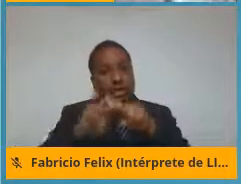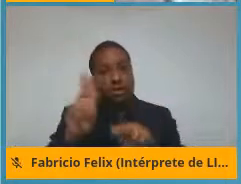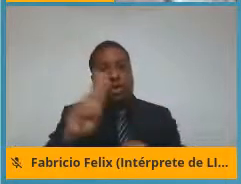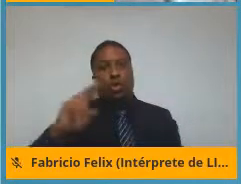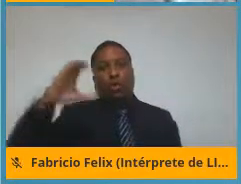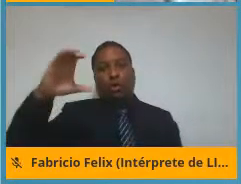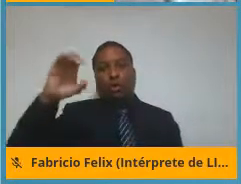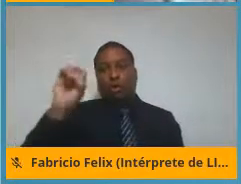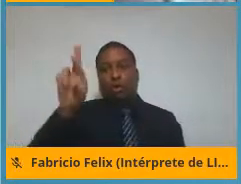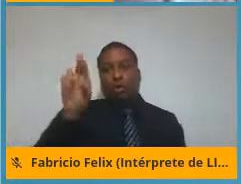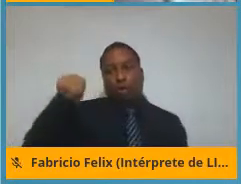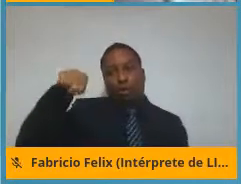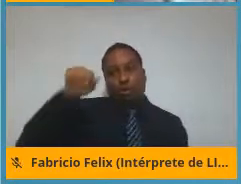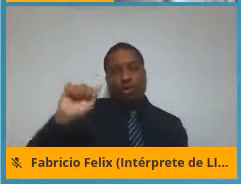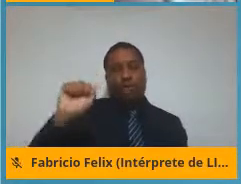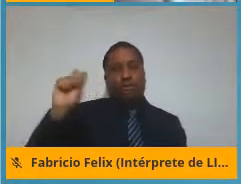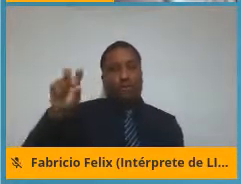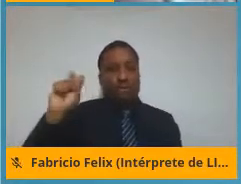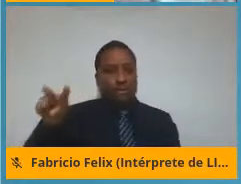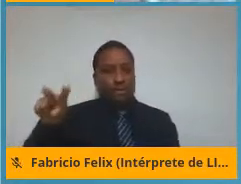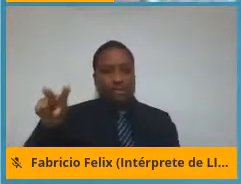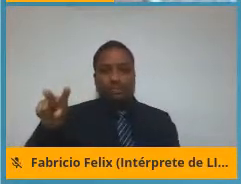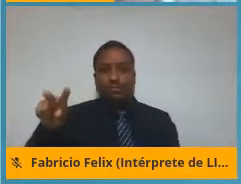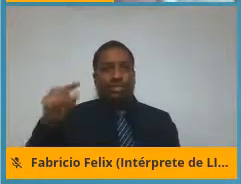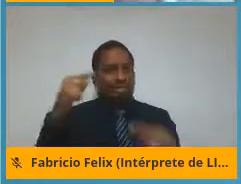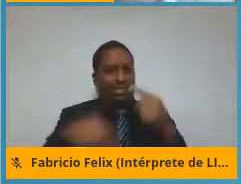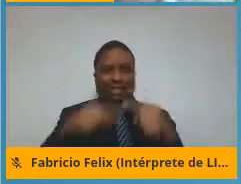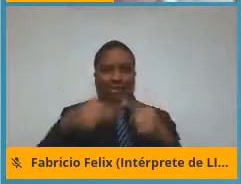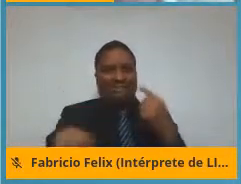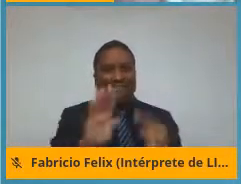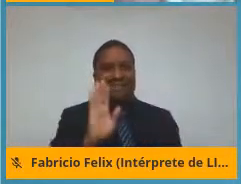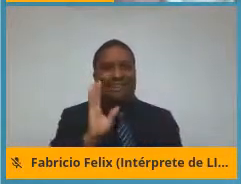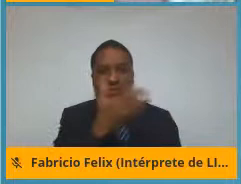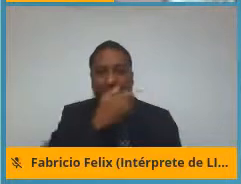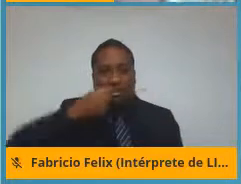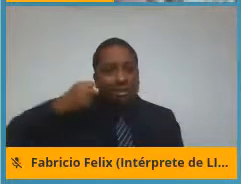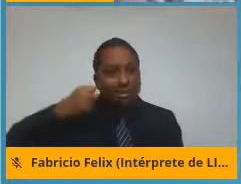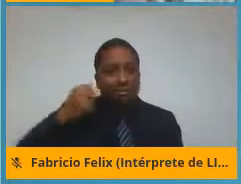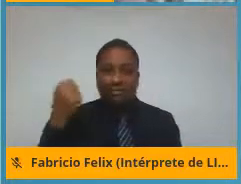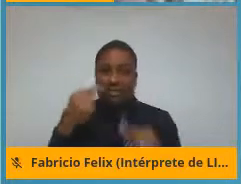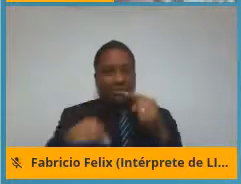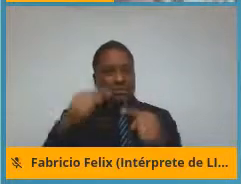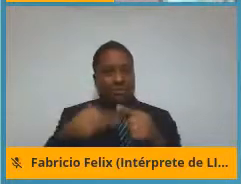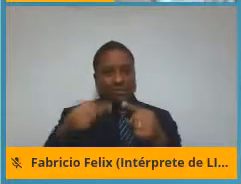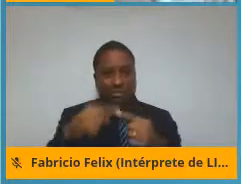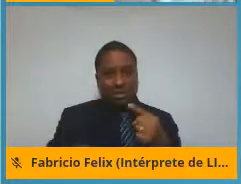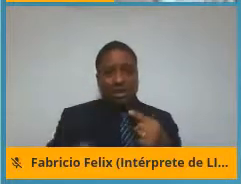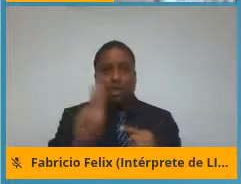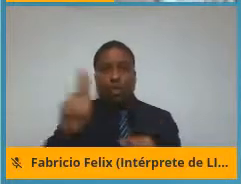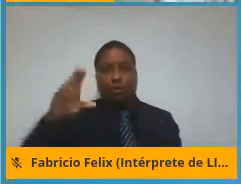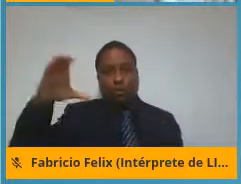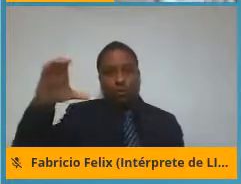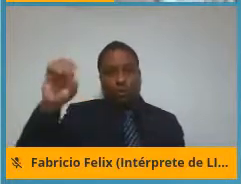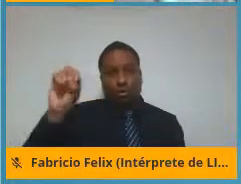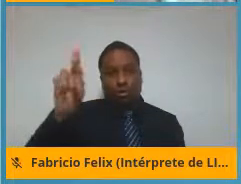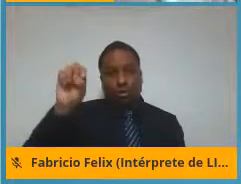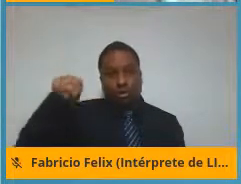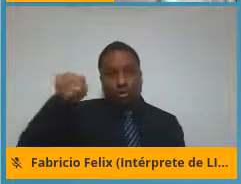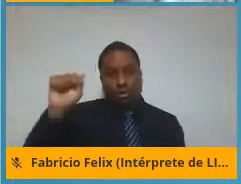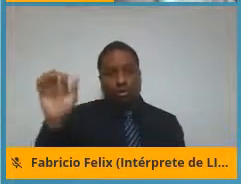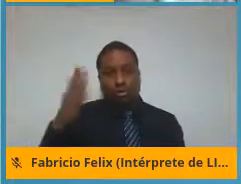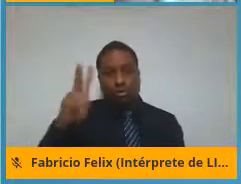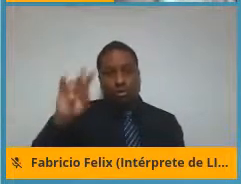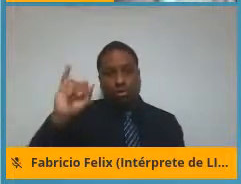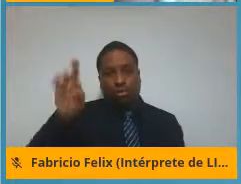nada a ver com a cerveja corona. É chamado coronavírus por causa dessa coroa que o